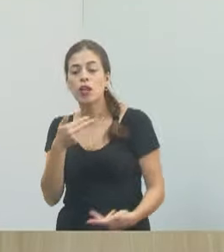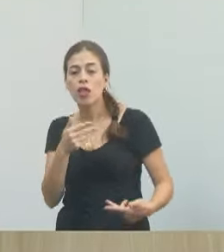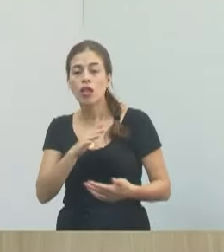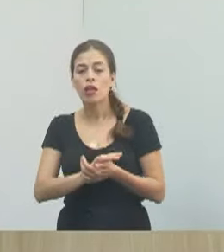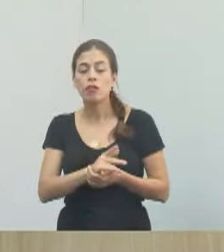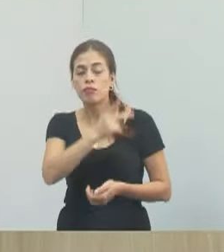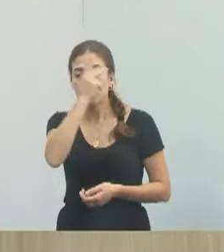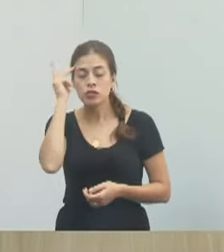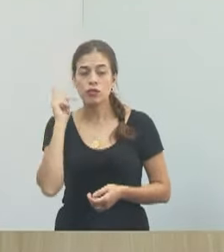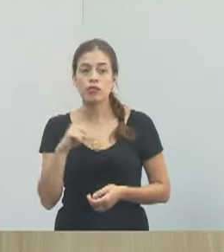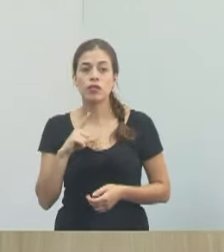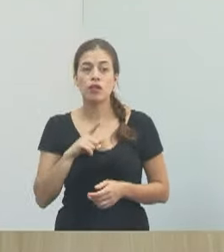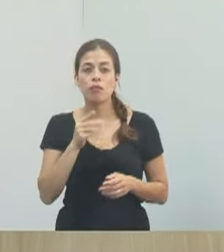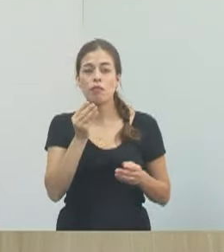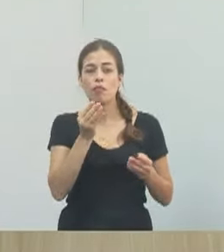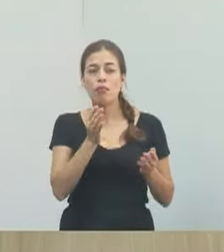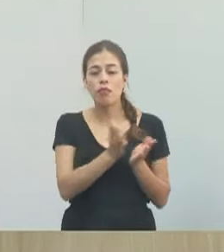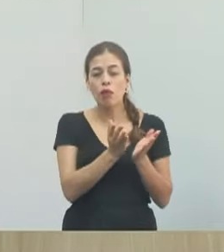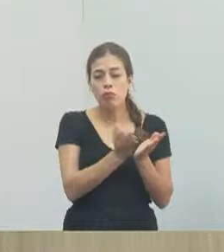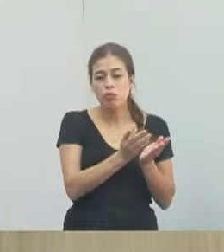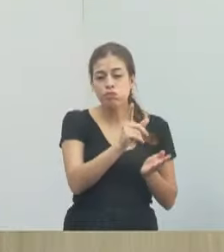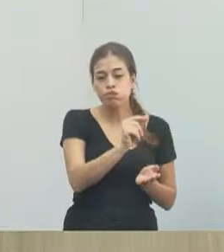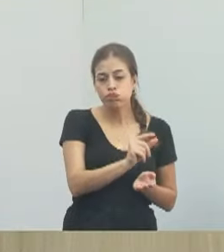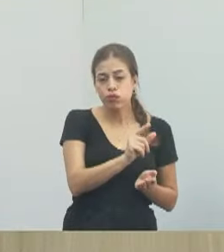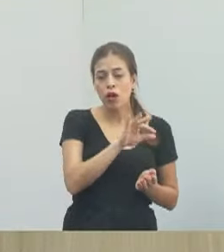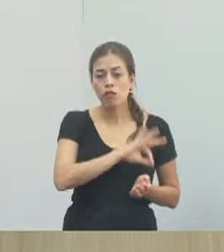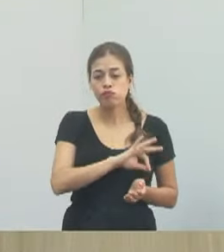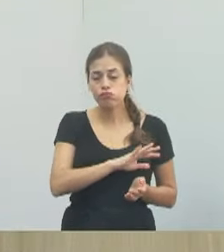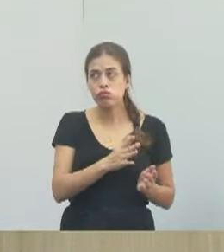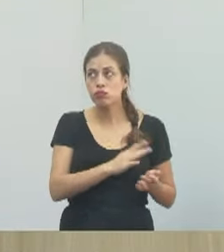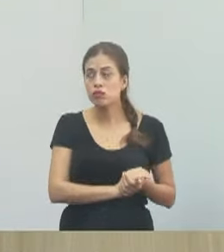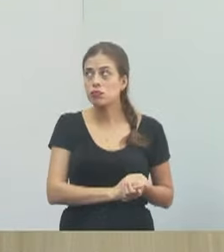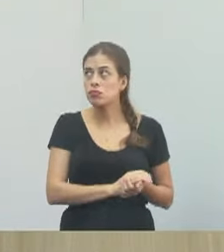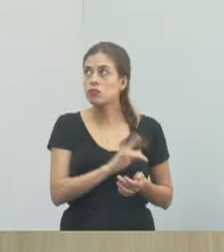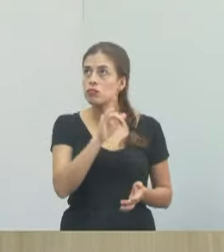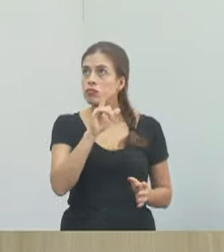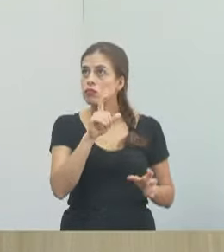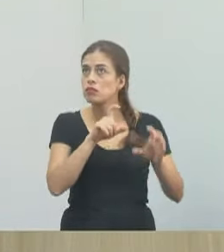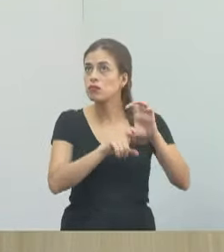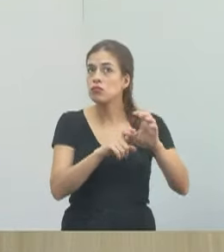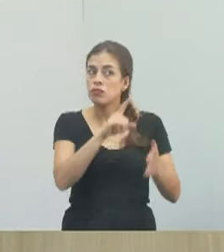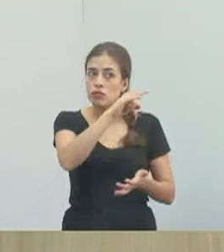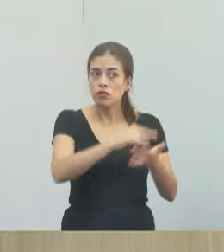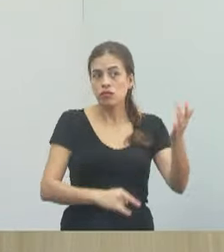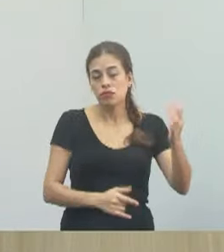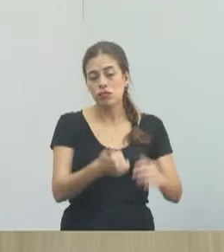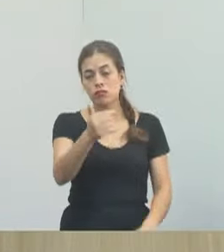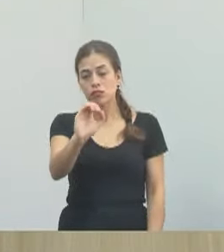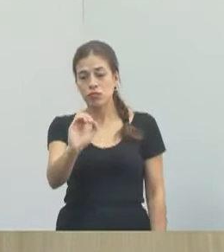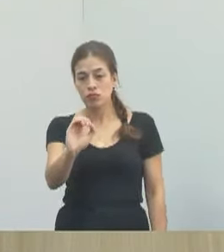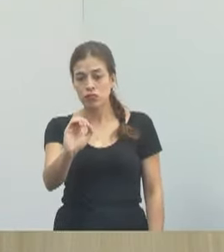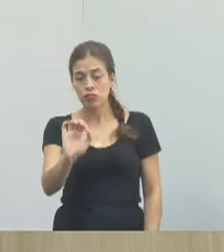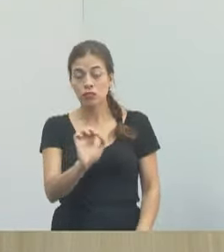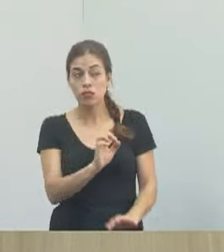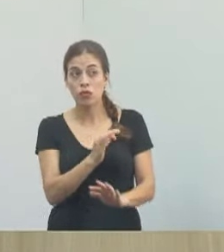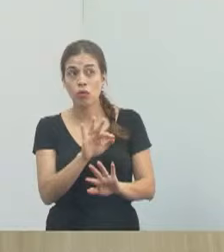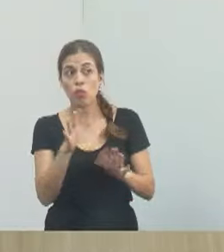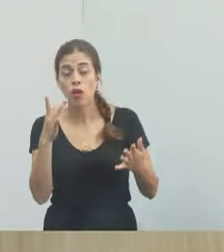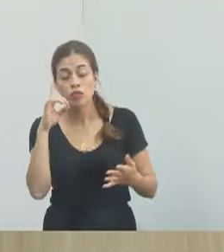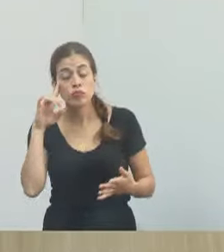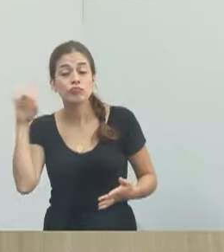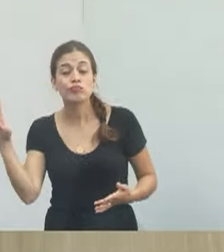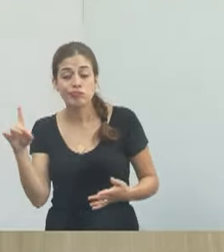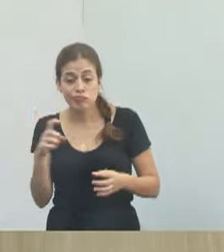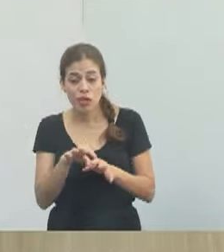baixa renda e anexar os documentos 10 em qual data as vacinas